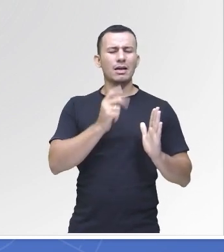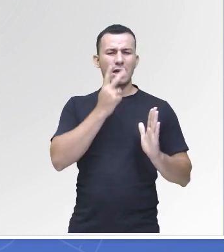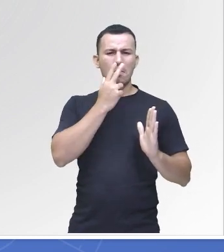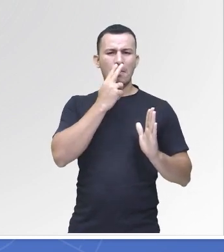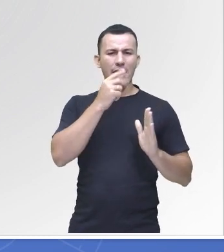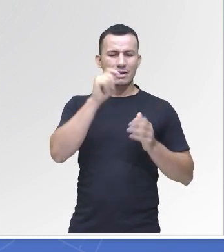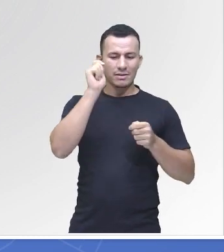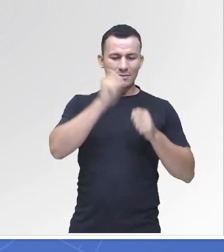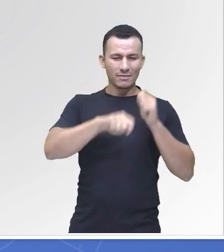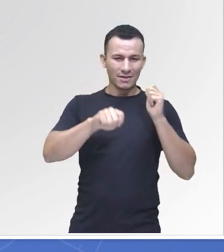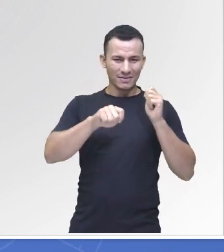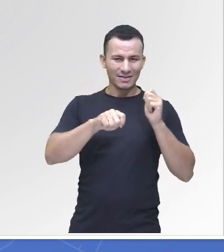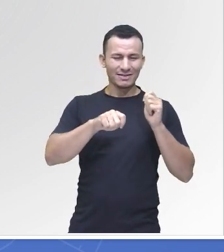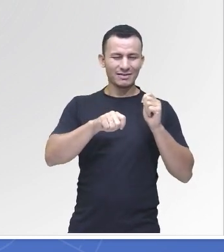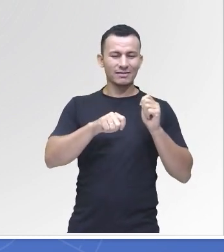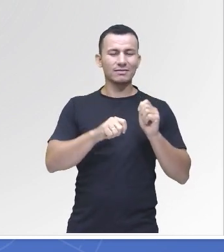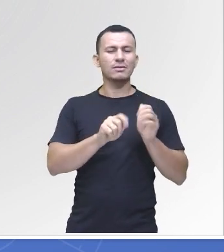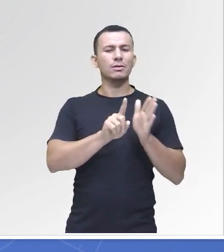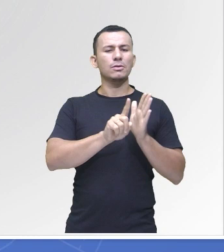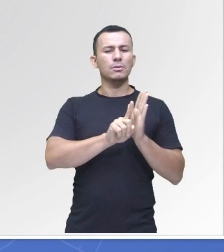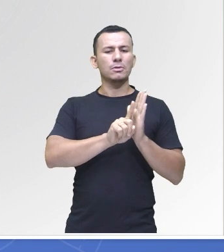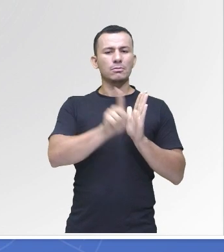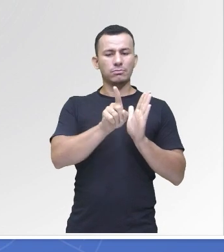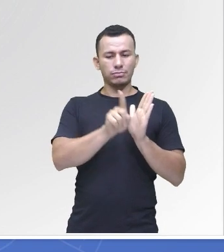fósforo, né? São